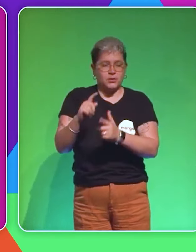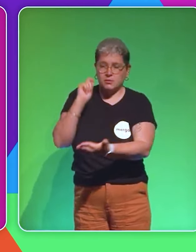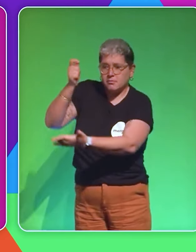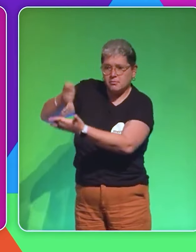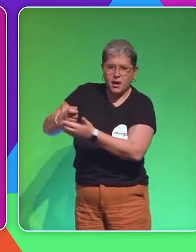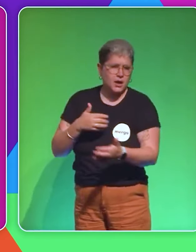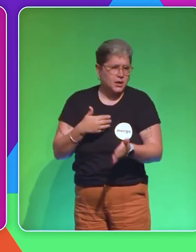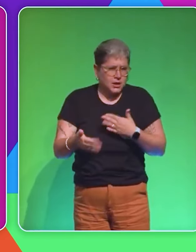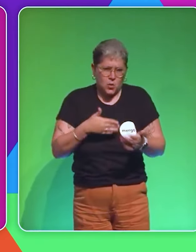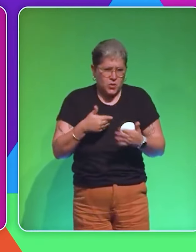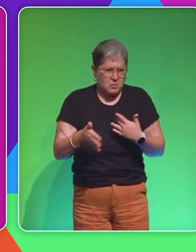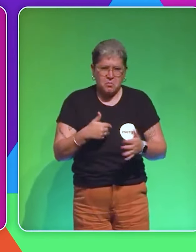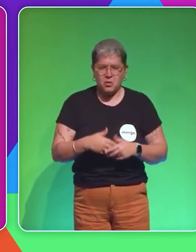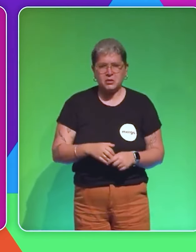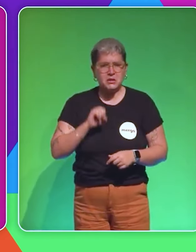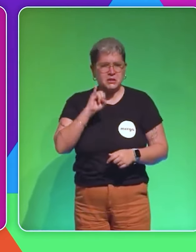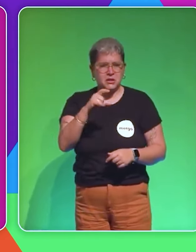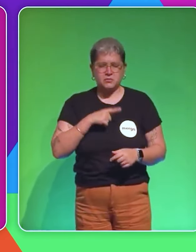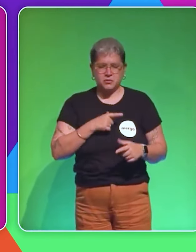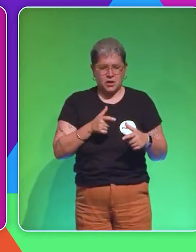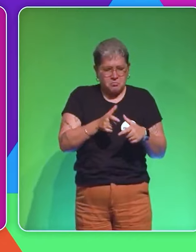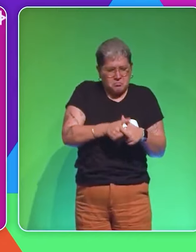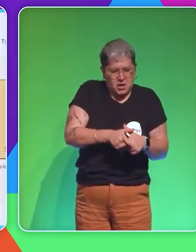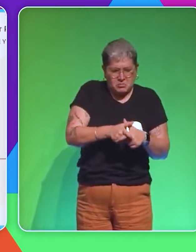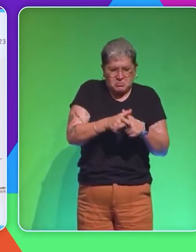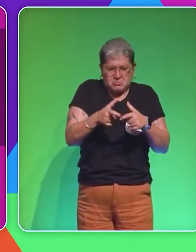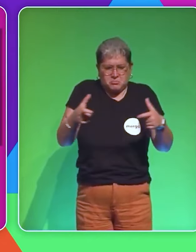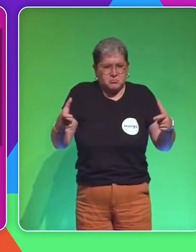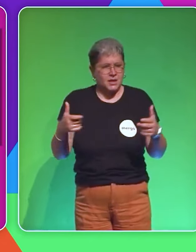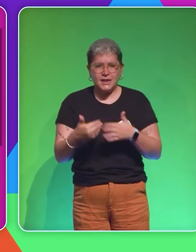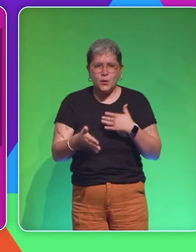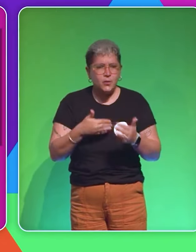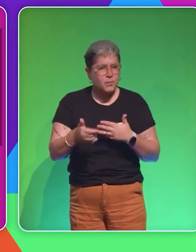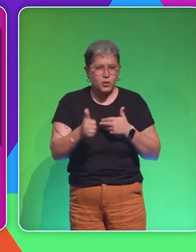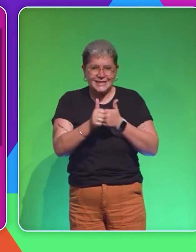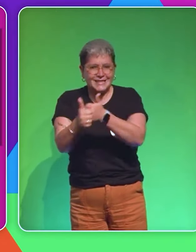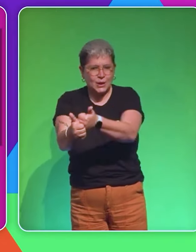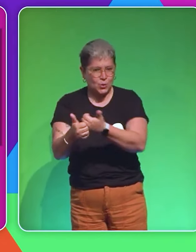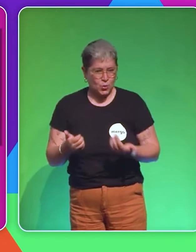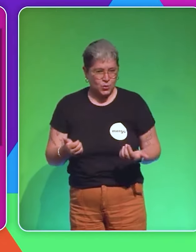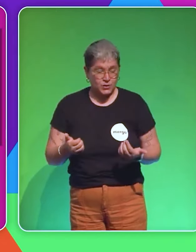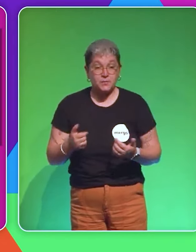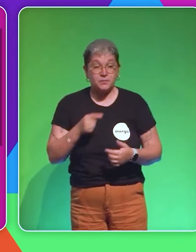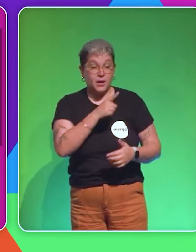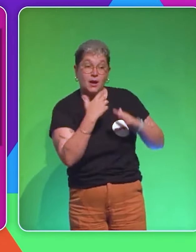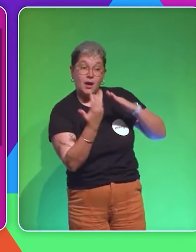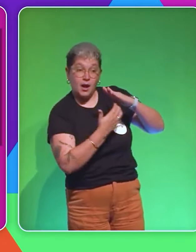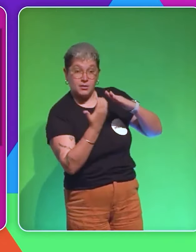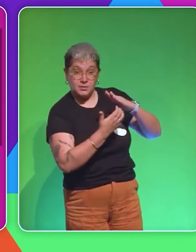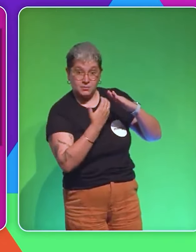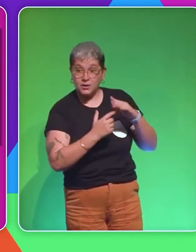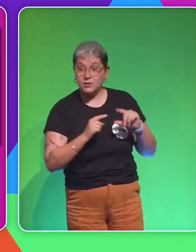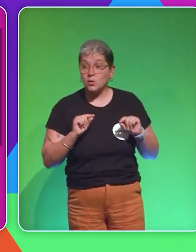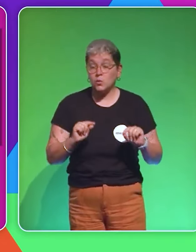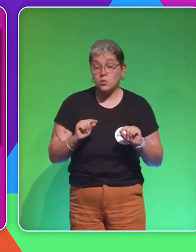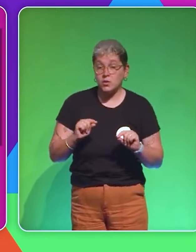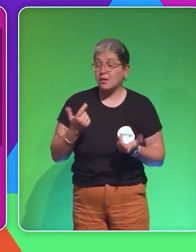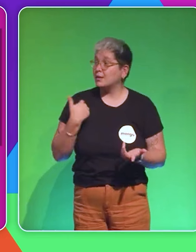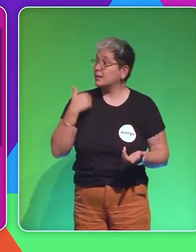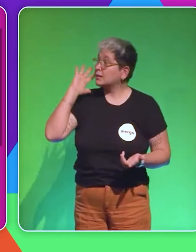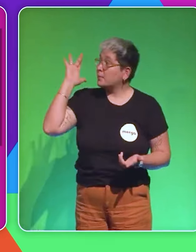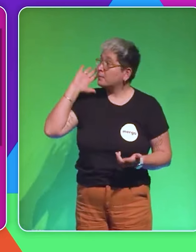tamanho você nano micro médio macro e na verdade elas estão apresentando e na verdade elas estão